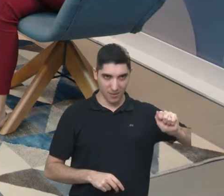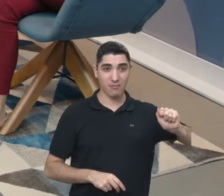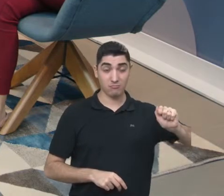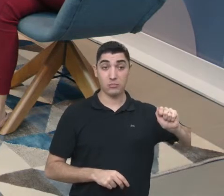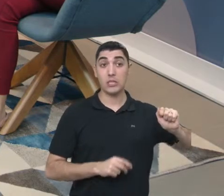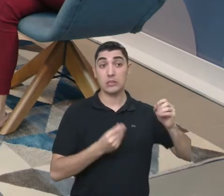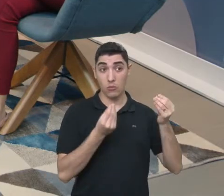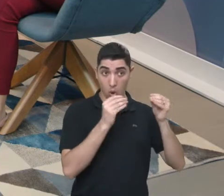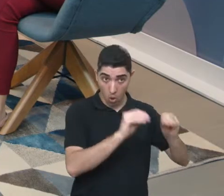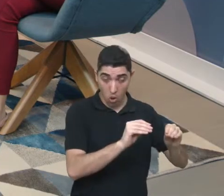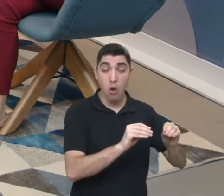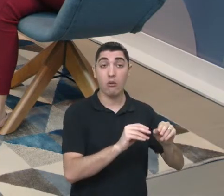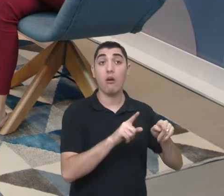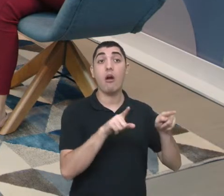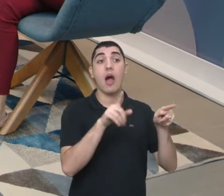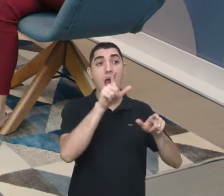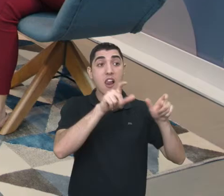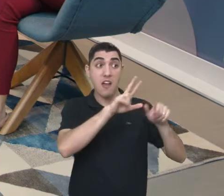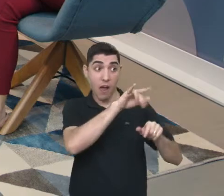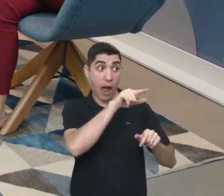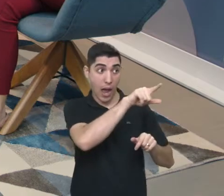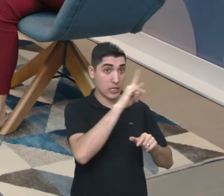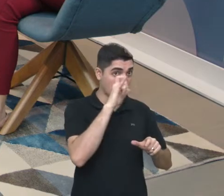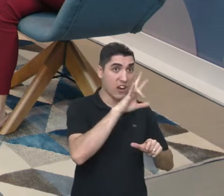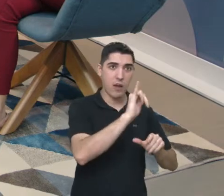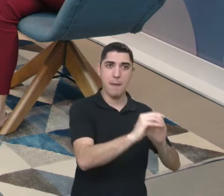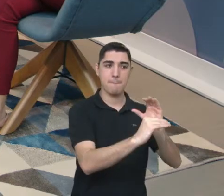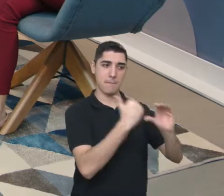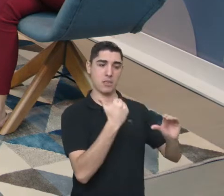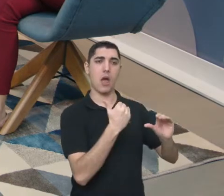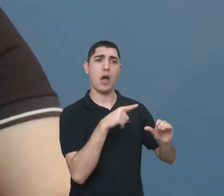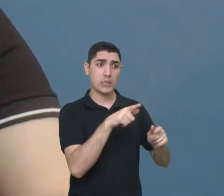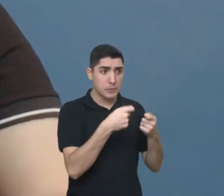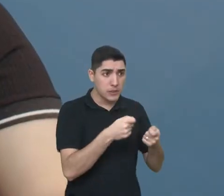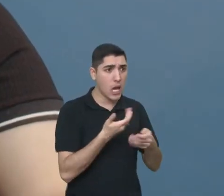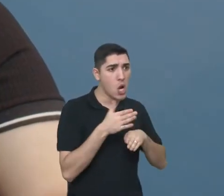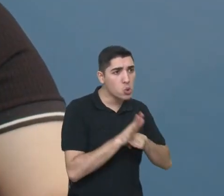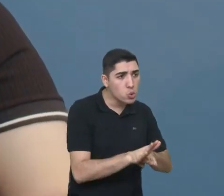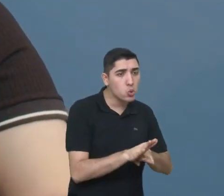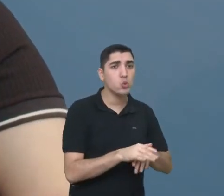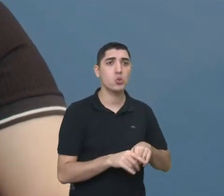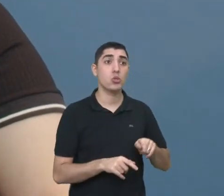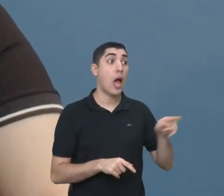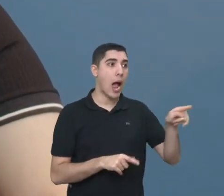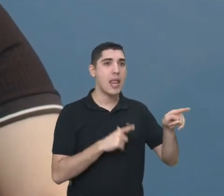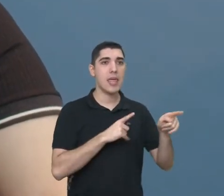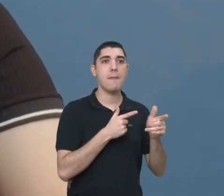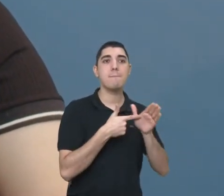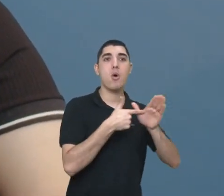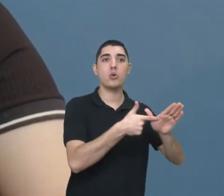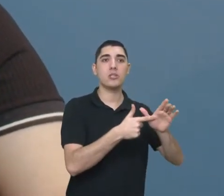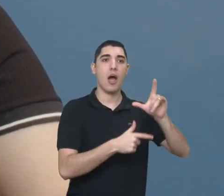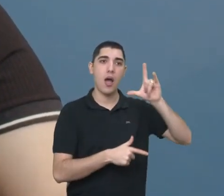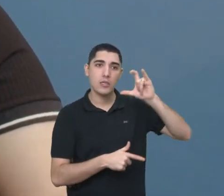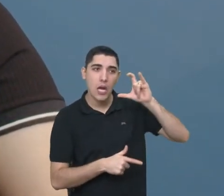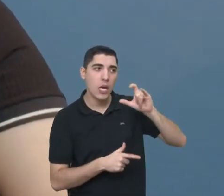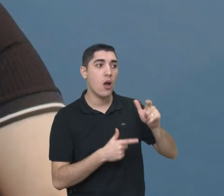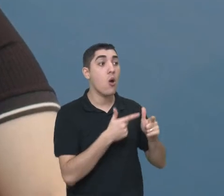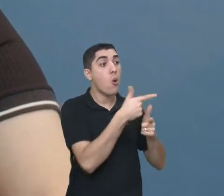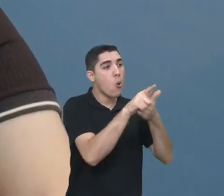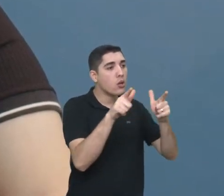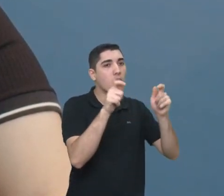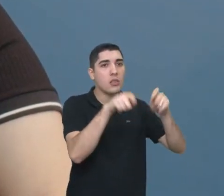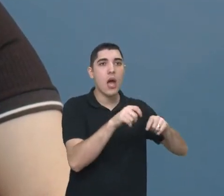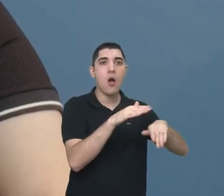vai te dar ali uma mensagem perguntando se você precisa de ajuda, né? Ele te direciona para alguns canais ali que você pode conversar